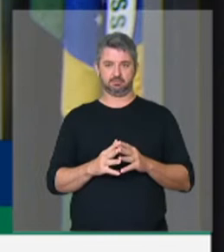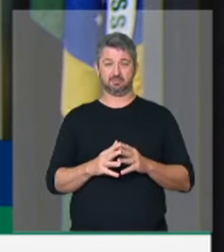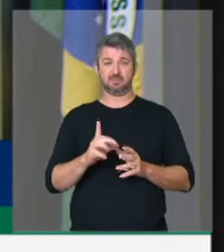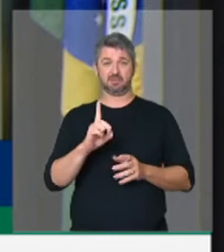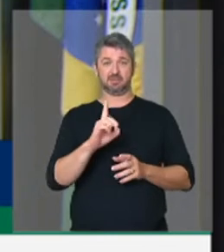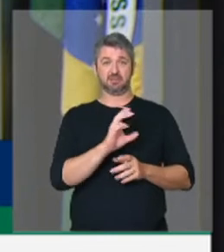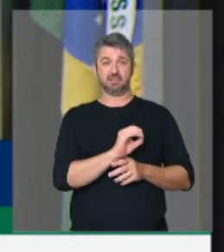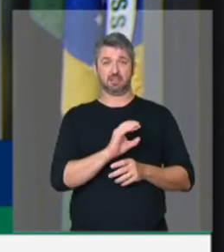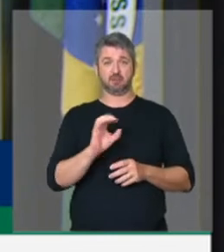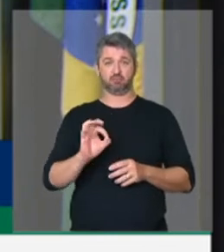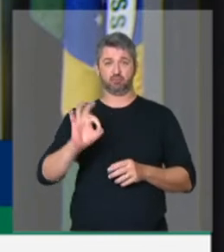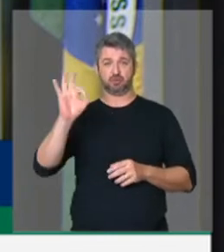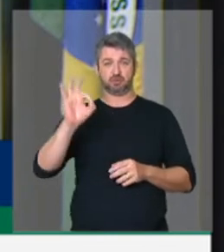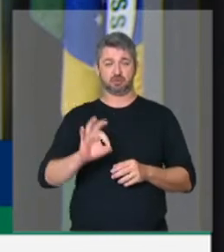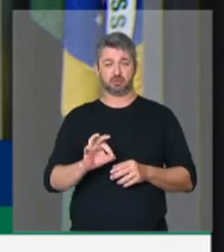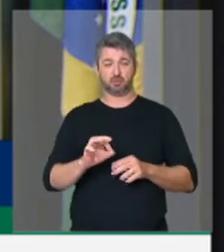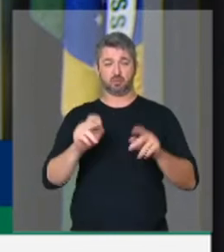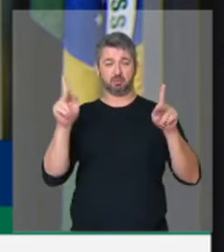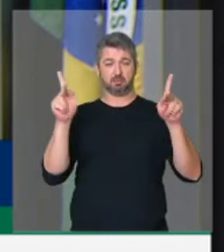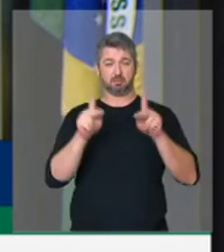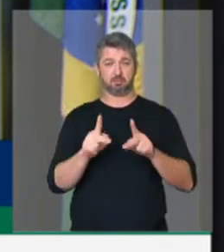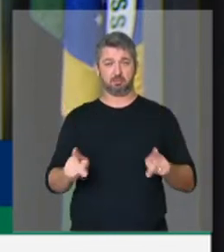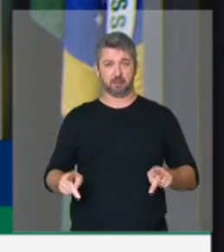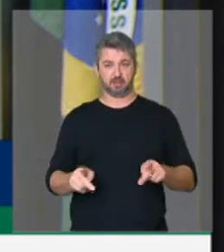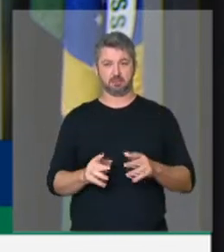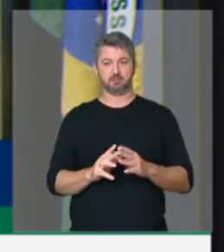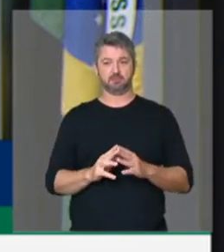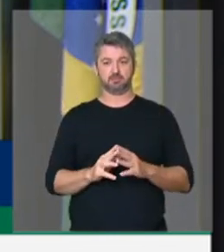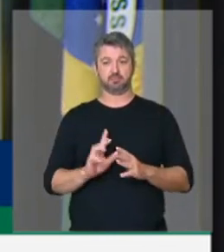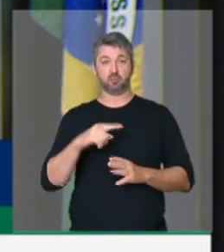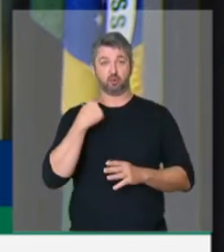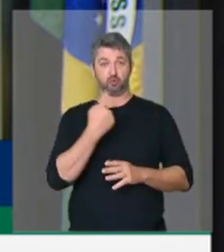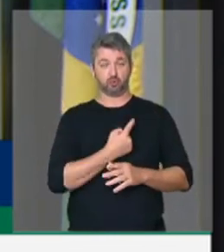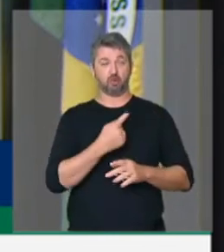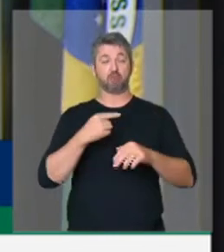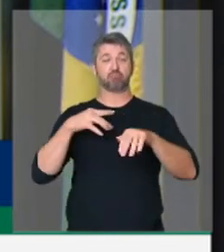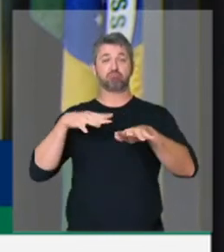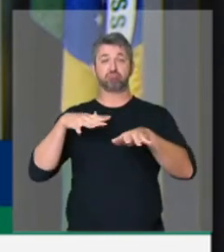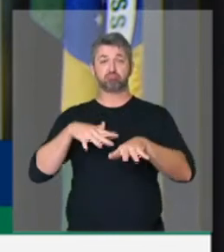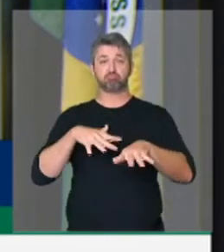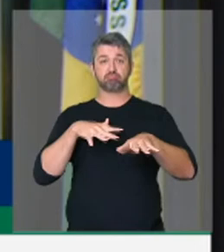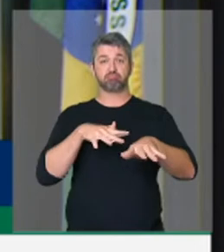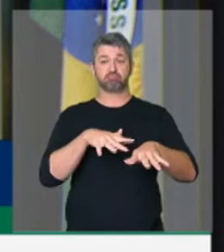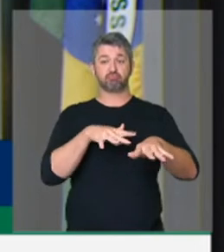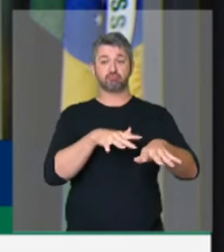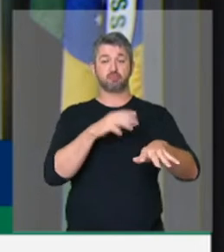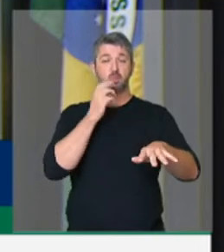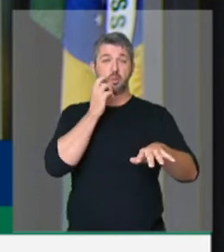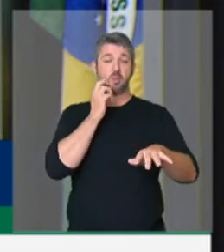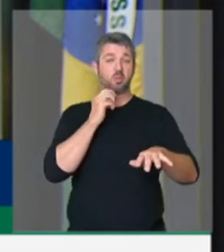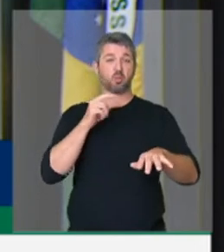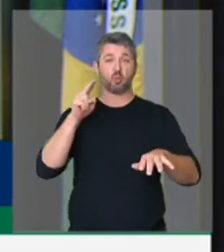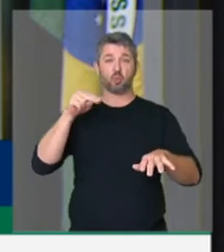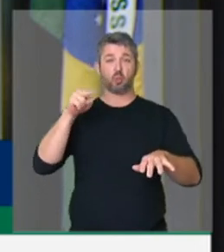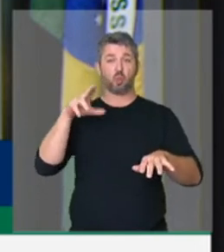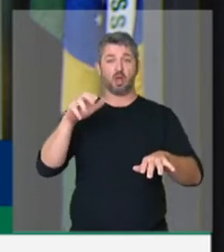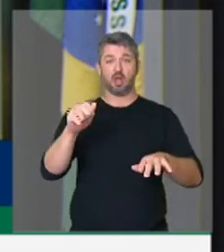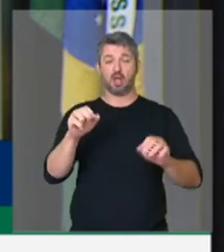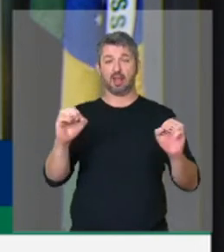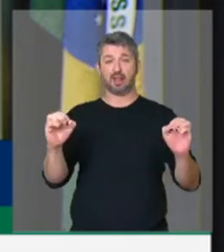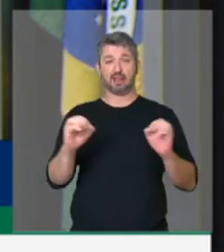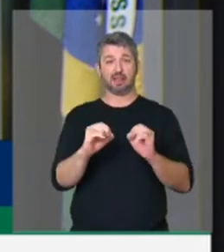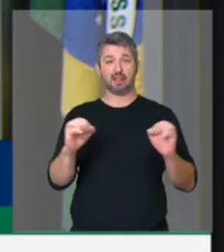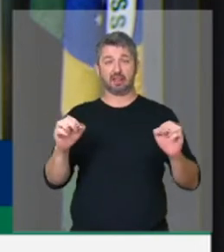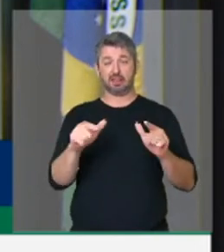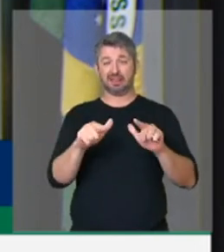absolutamente pacífica. Nós fazemos a manifestação e em nenhum momento, mas em nenhum